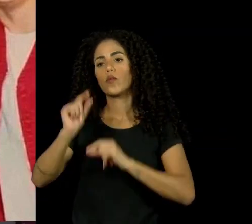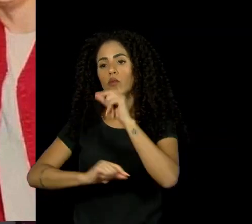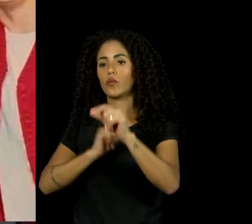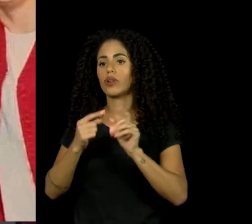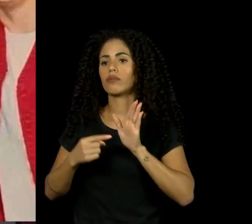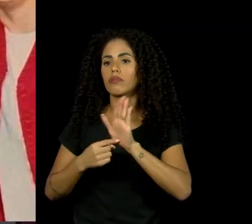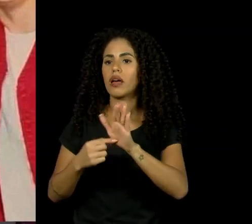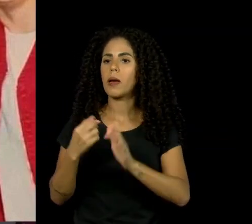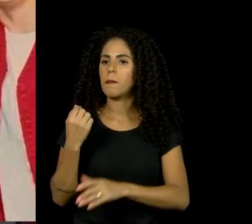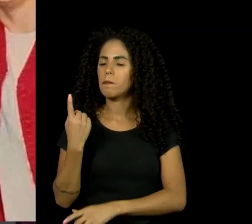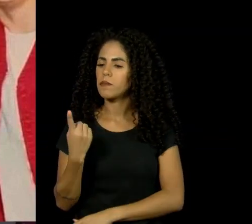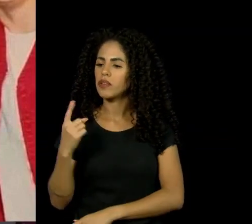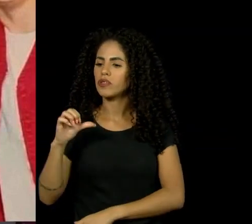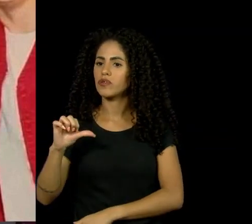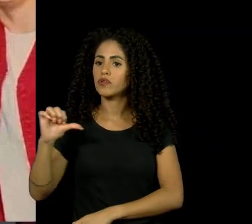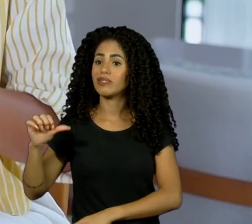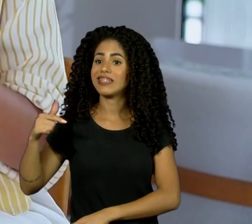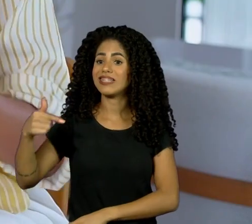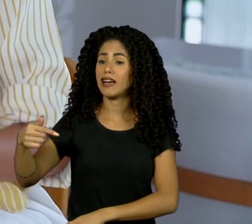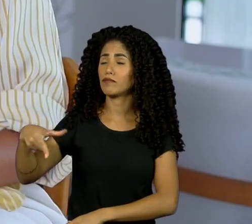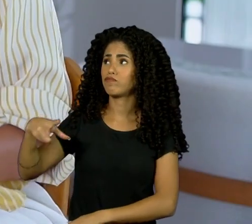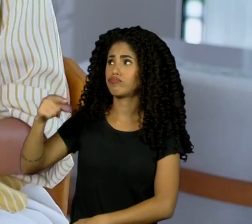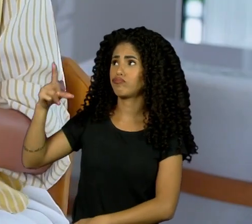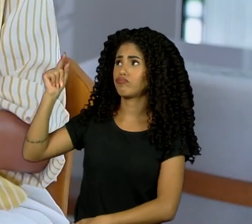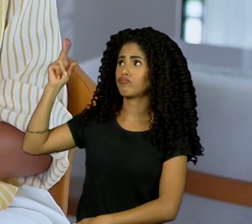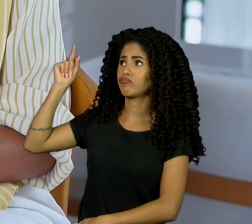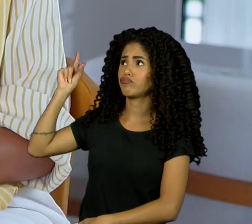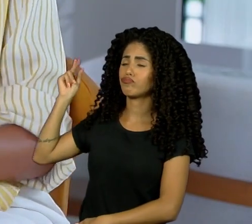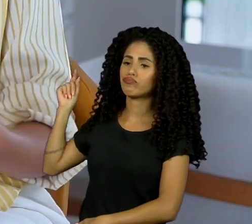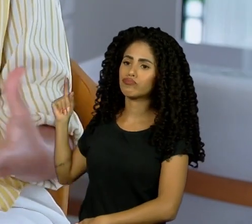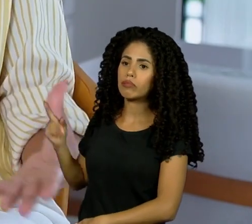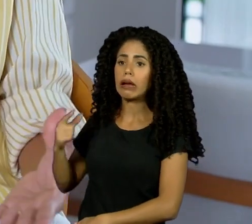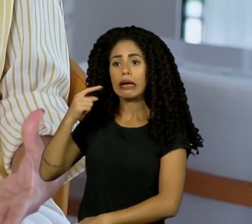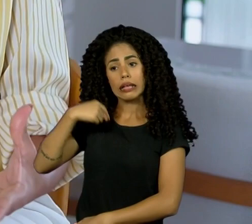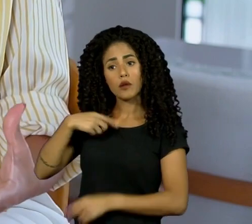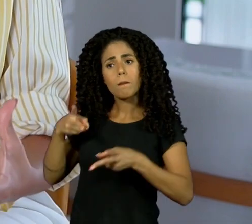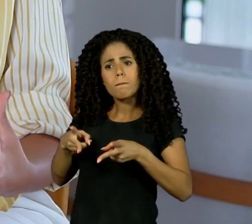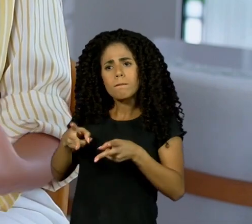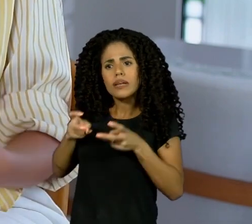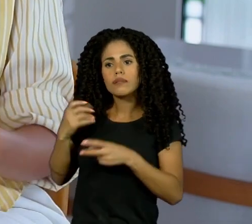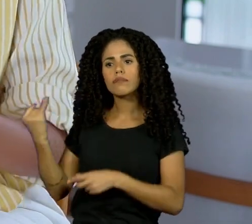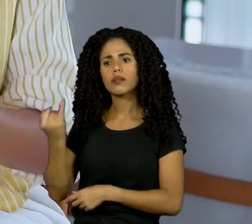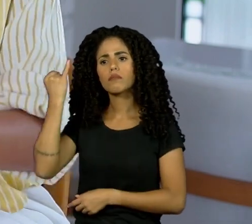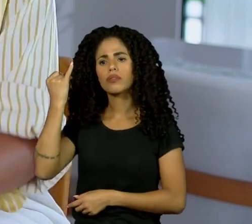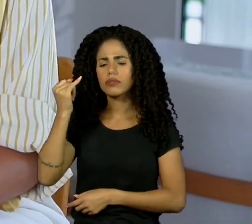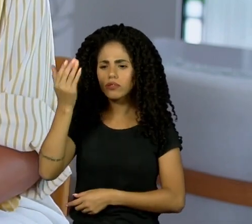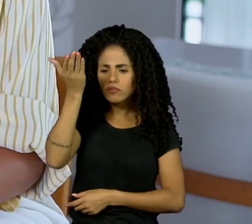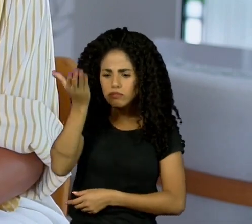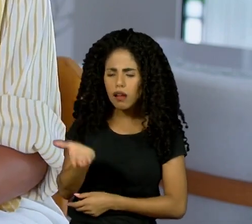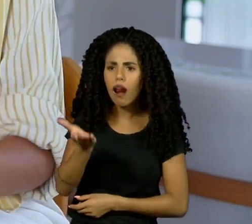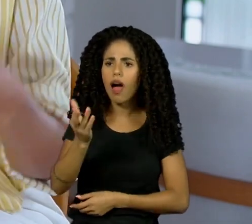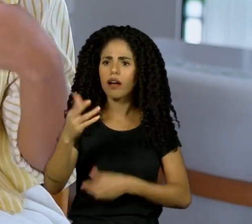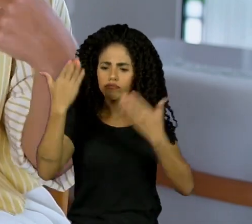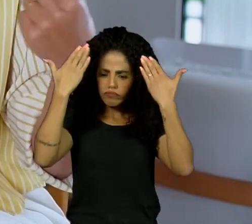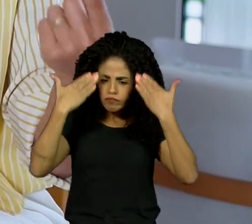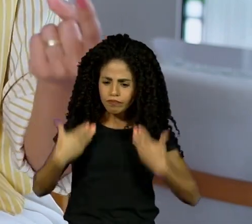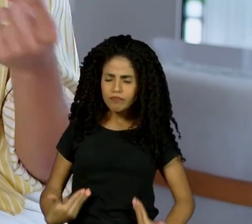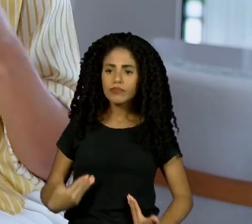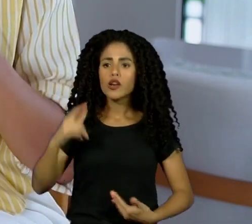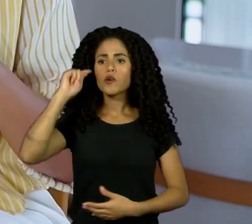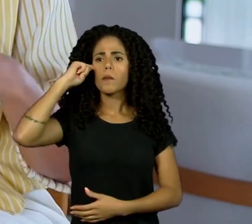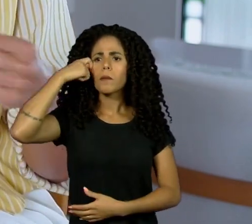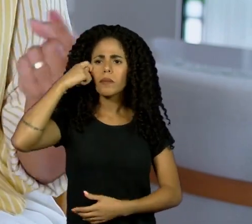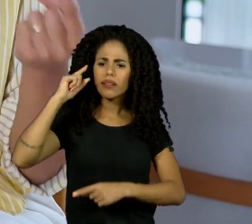mencionando 1997. Eu fui perceber a importância de ter estado ali anos depois, quando